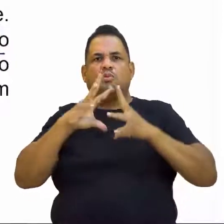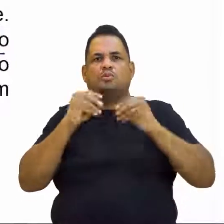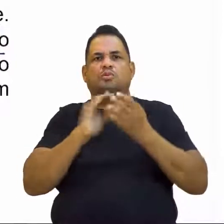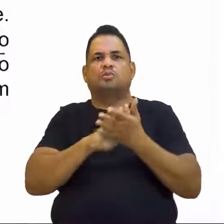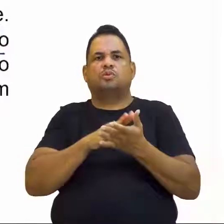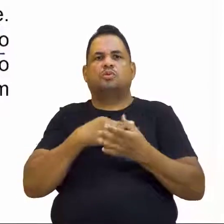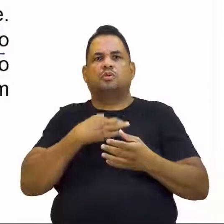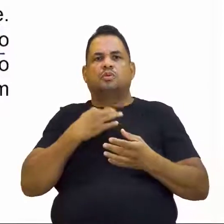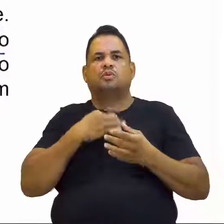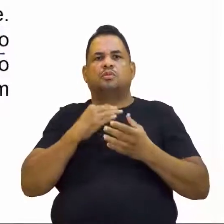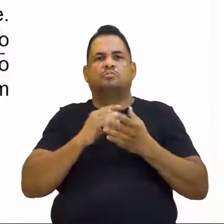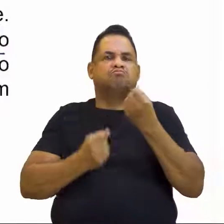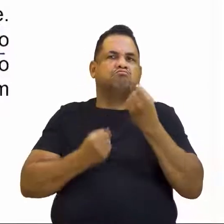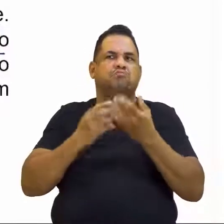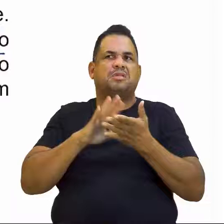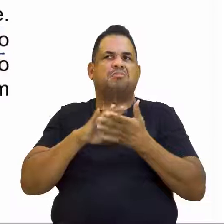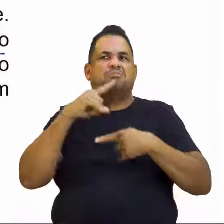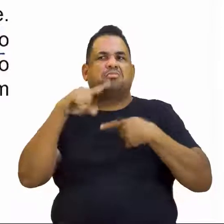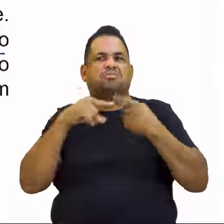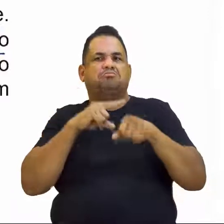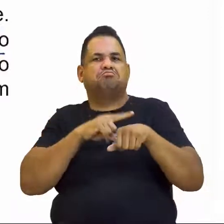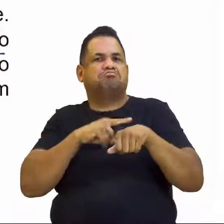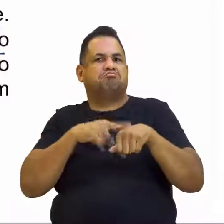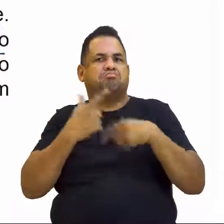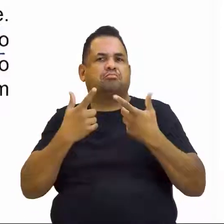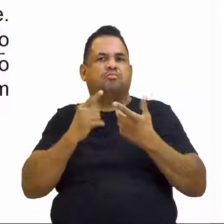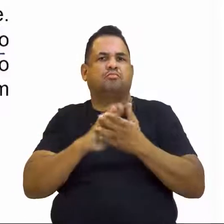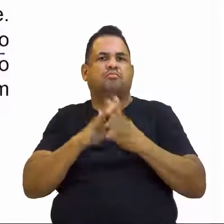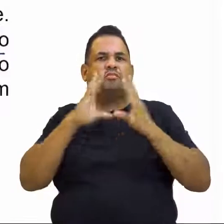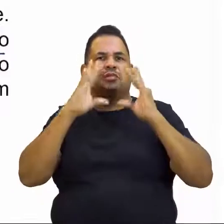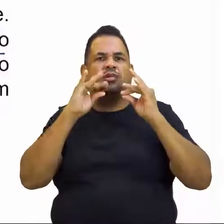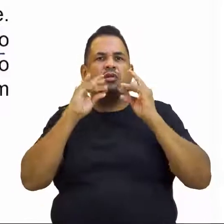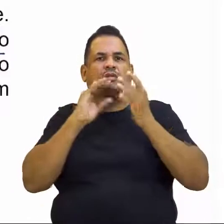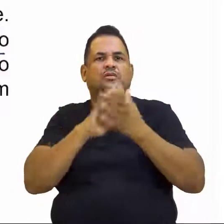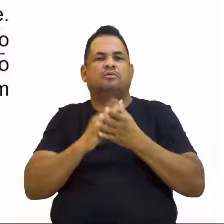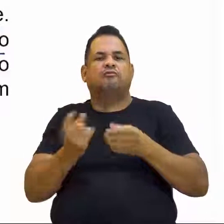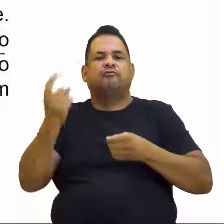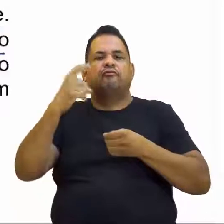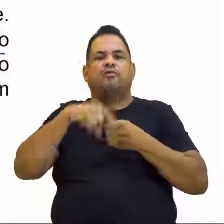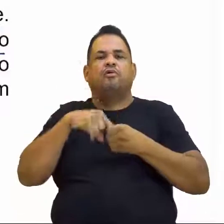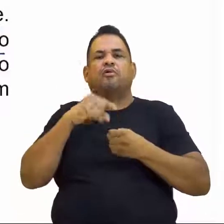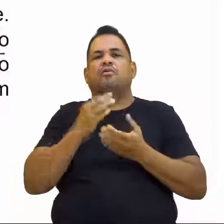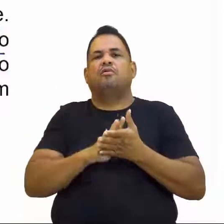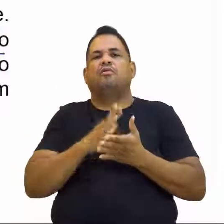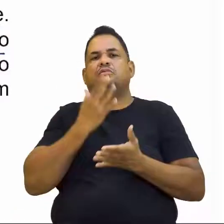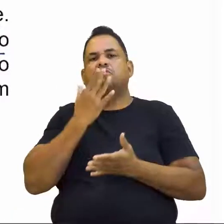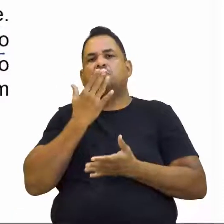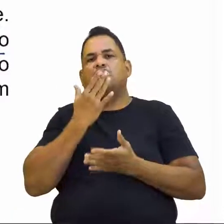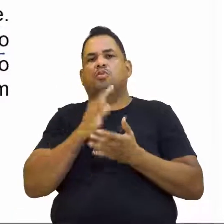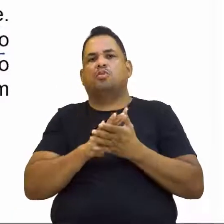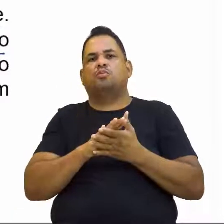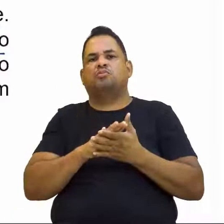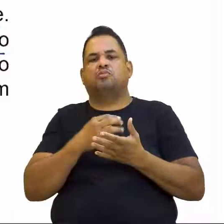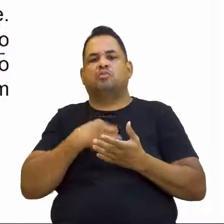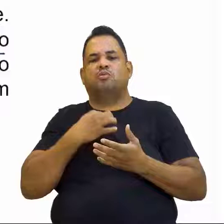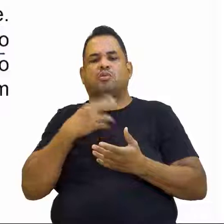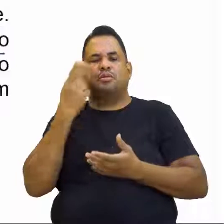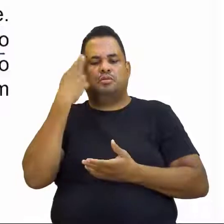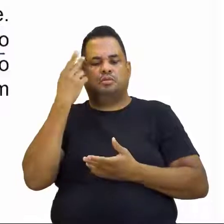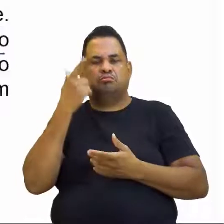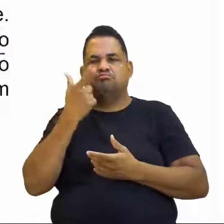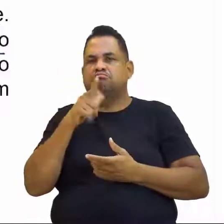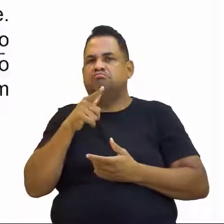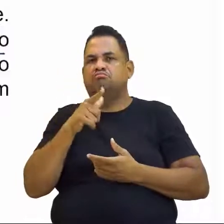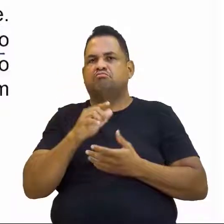tecido, passou alguns instantes, o que vai acontecer? O líquido vai ficar incolor e a roupa volta ao estado normal, sem deixar